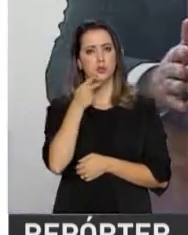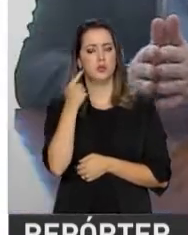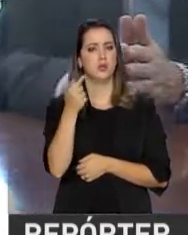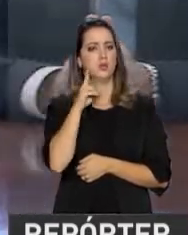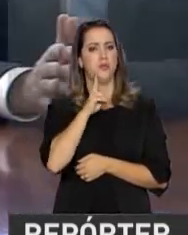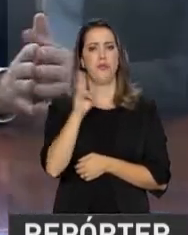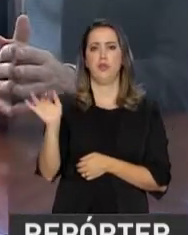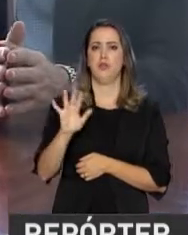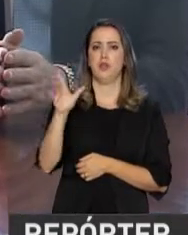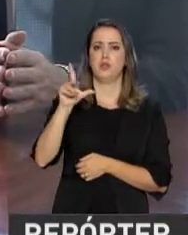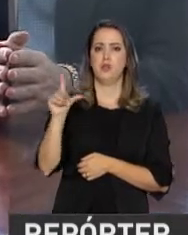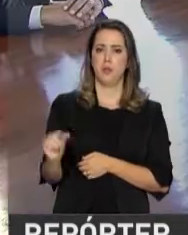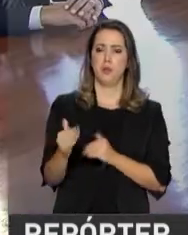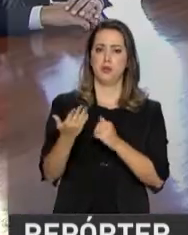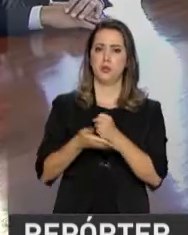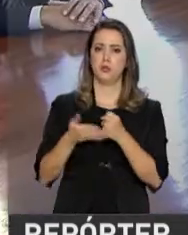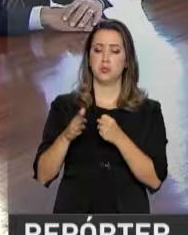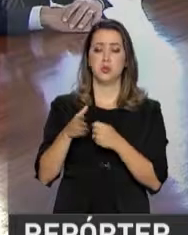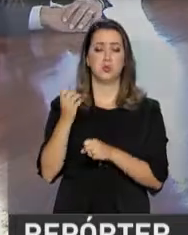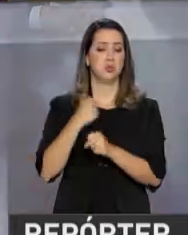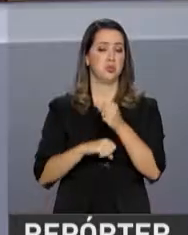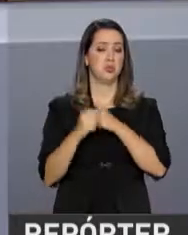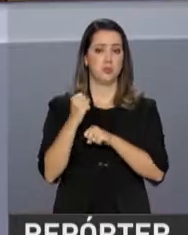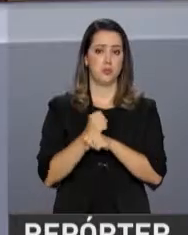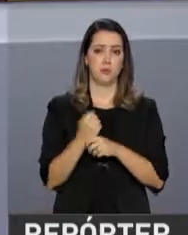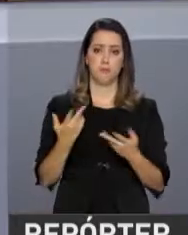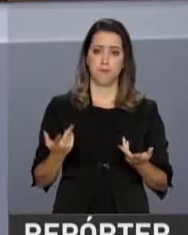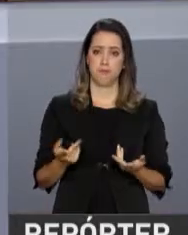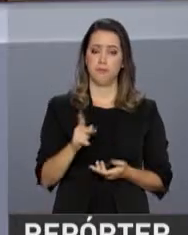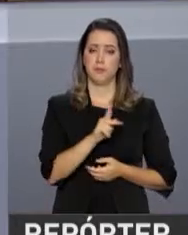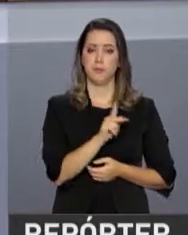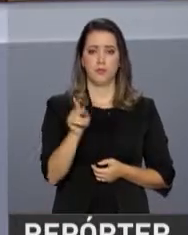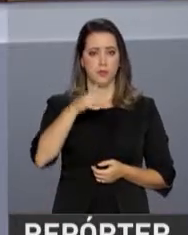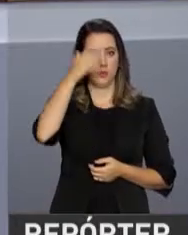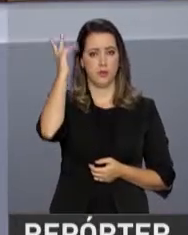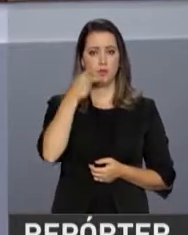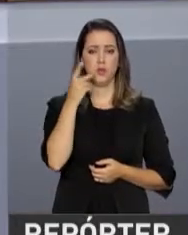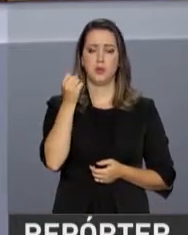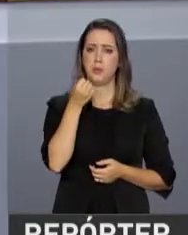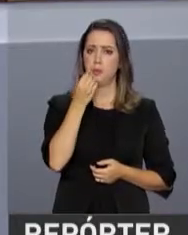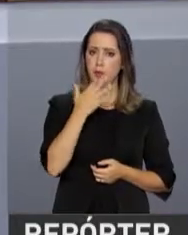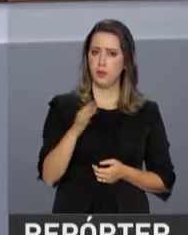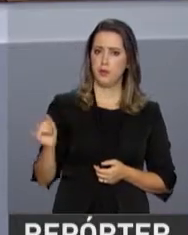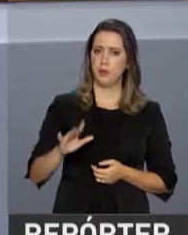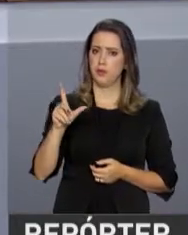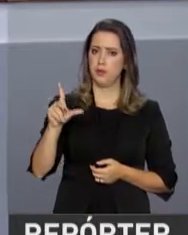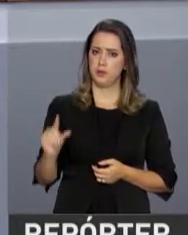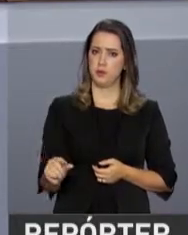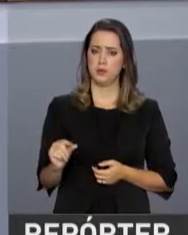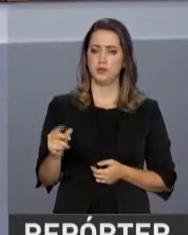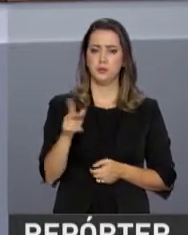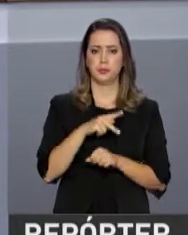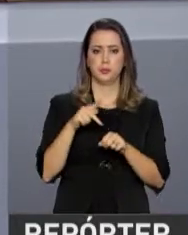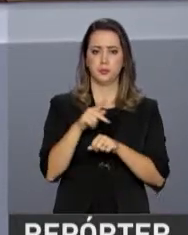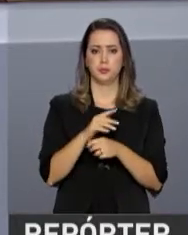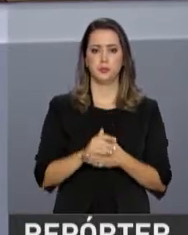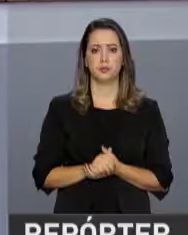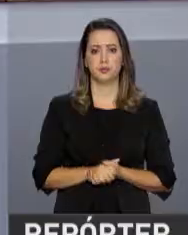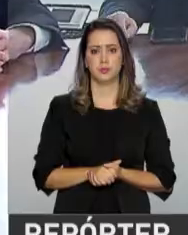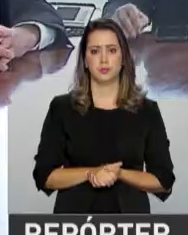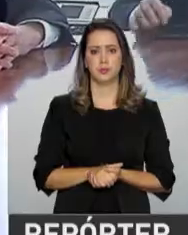se vê uma inflação abaixo do piso há anos. Michel Temer falou sobre as vantagens de uma inflação mais baixa para o país.